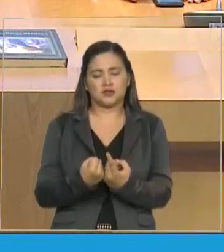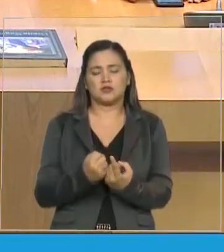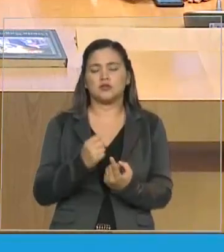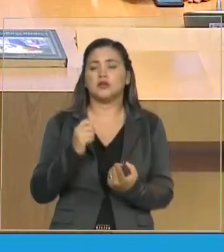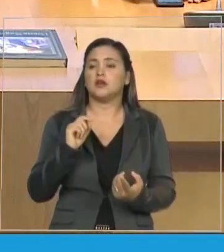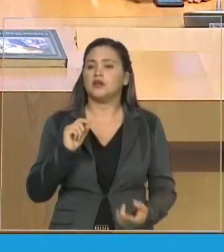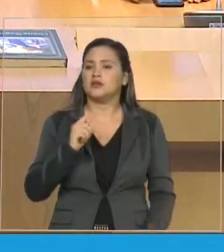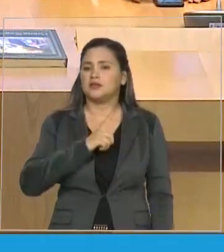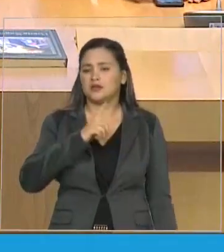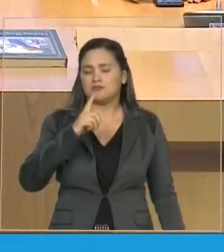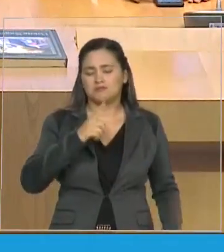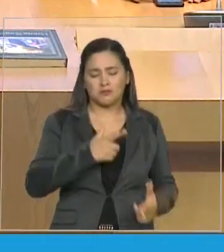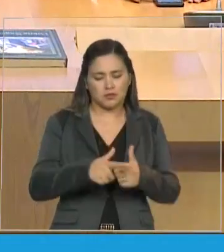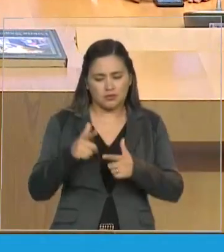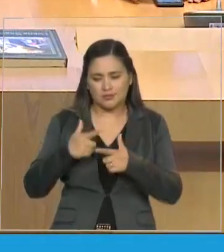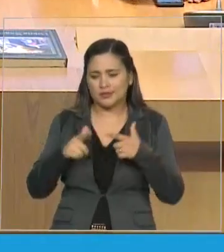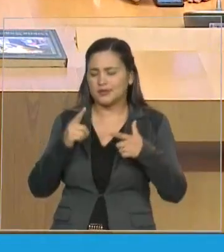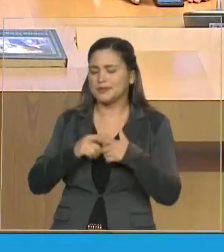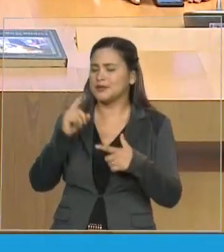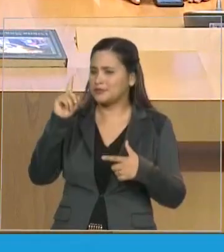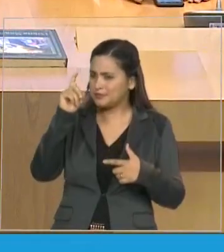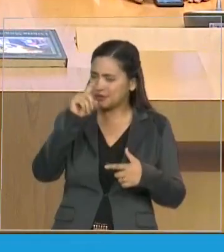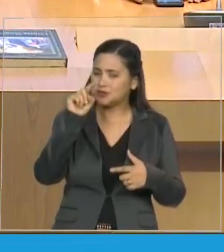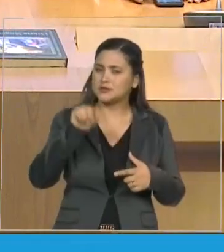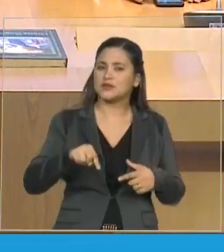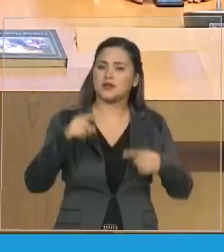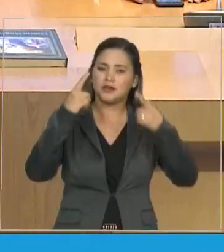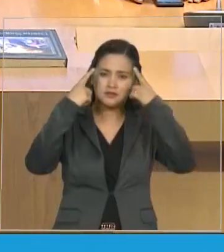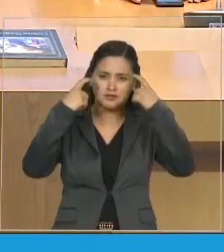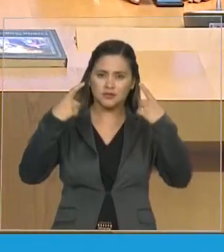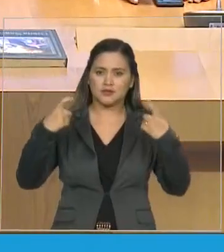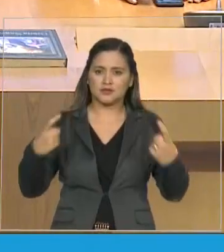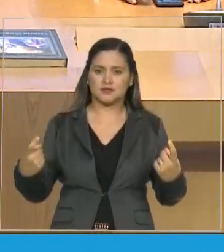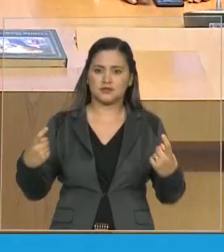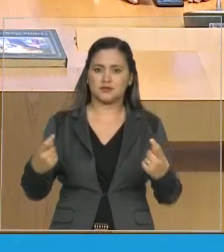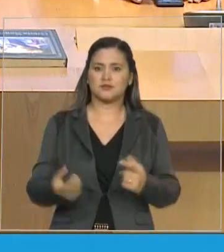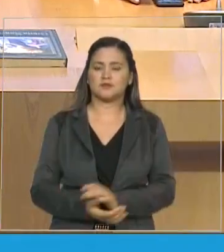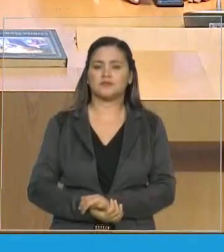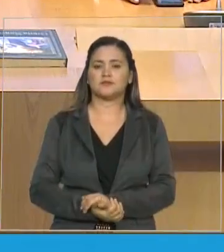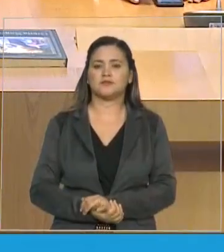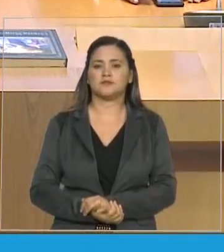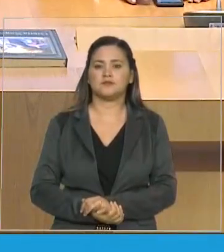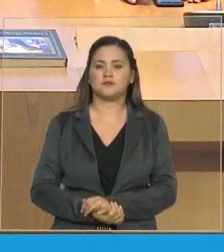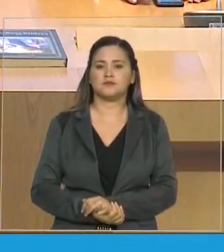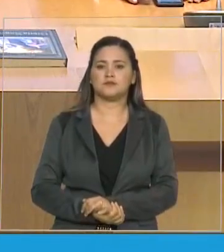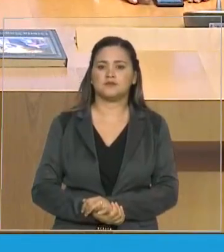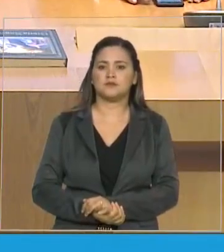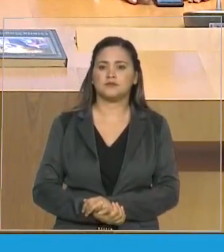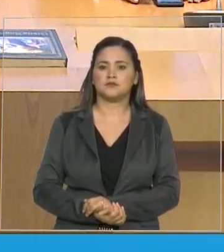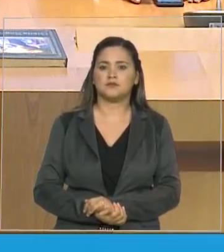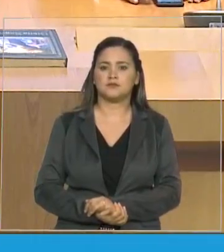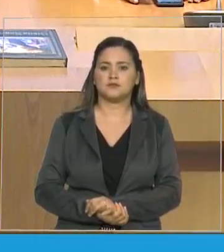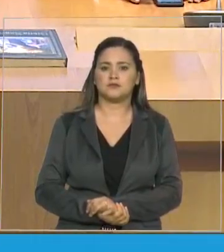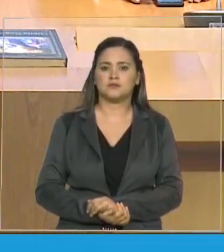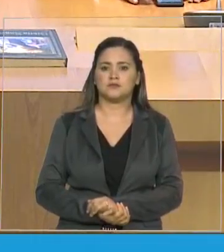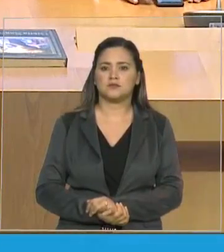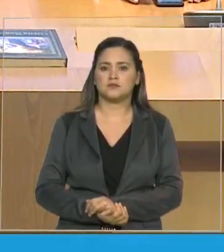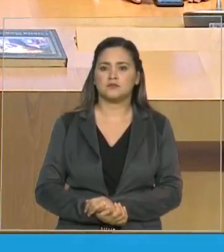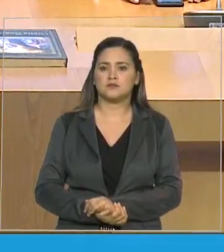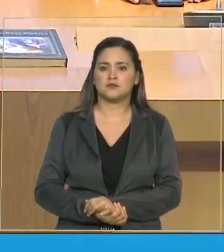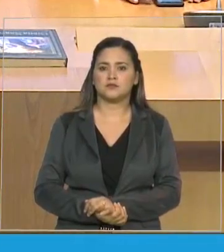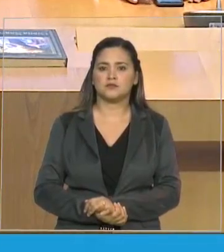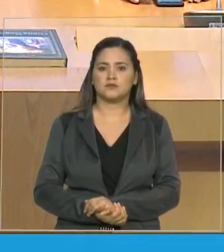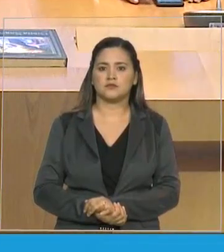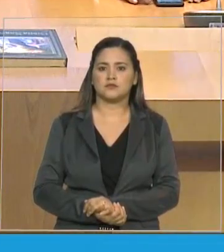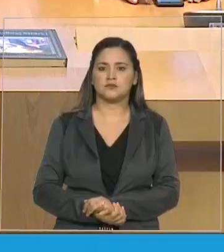dificuldades, que é a questão da violência. A violência que se expressa de muitas formas, a violência que